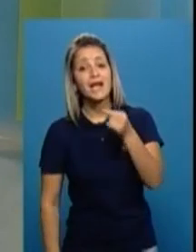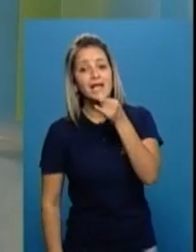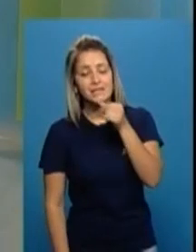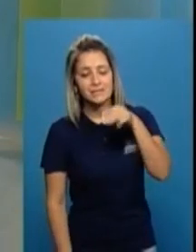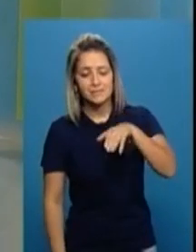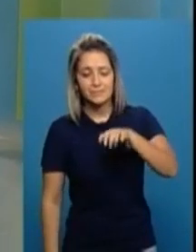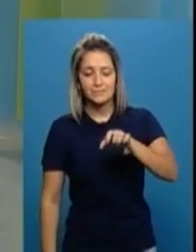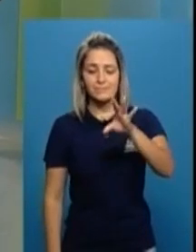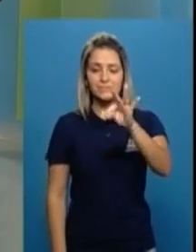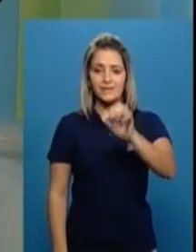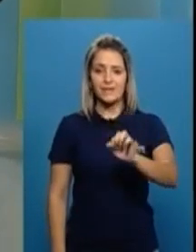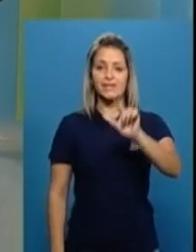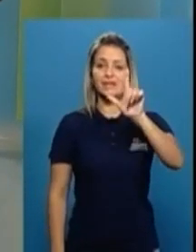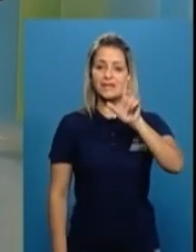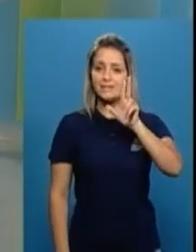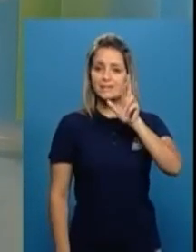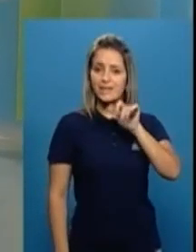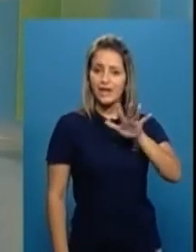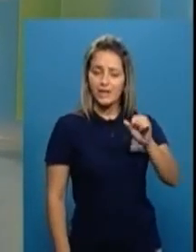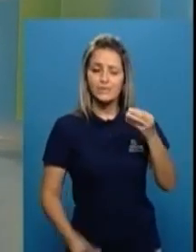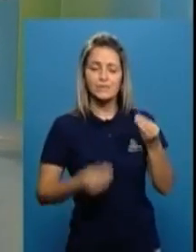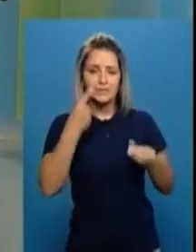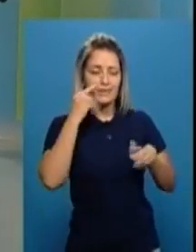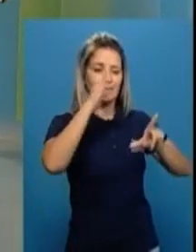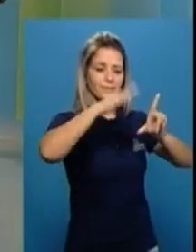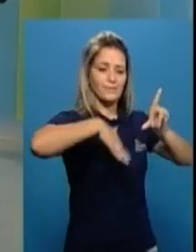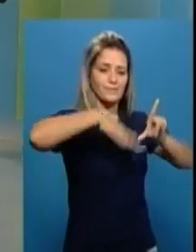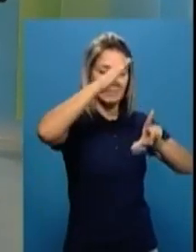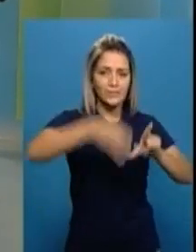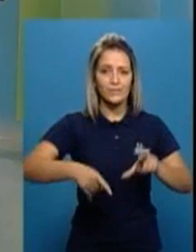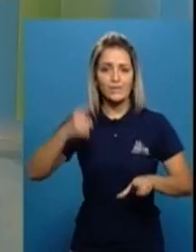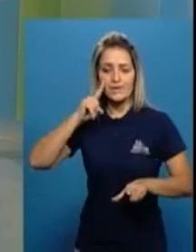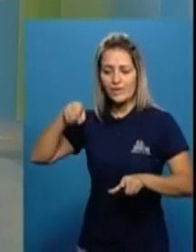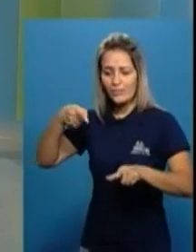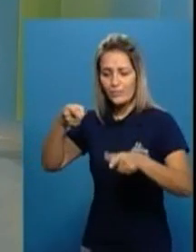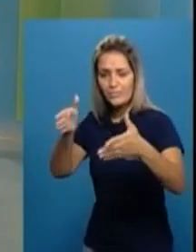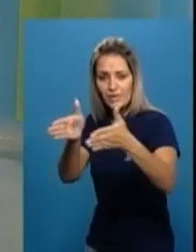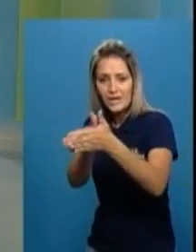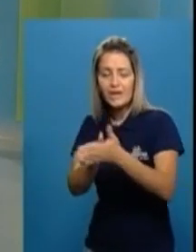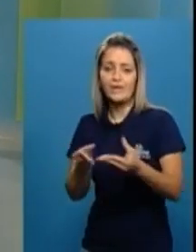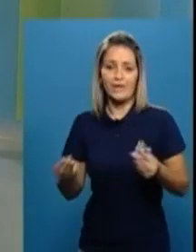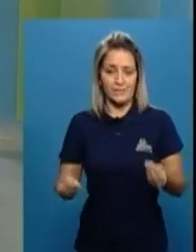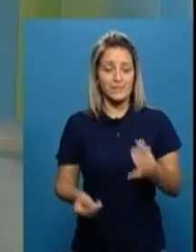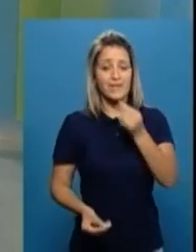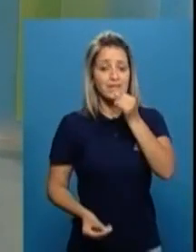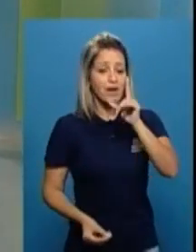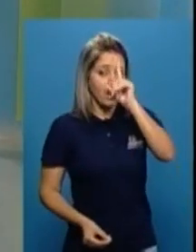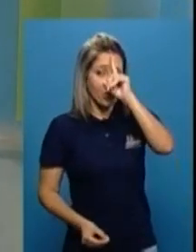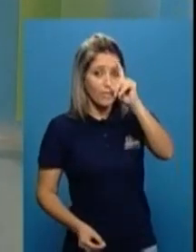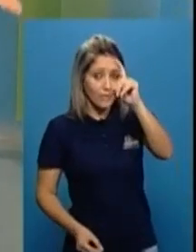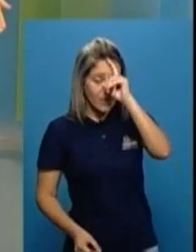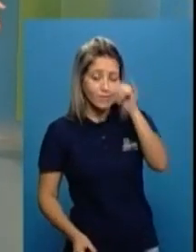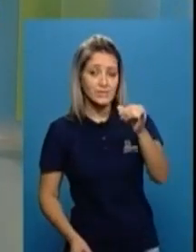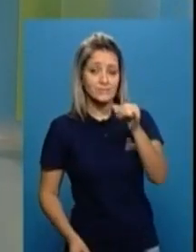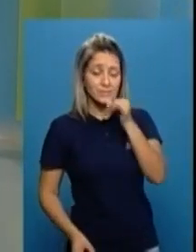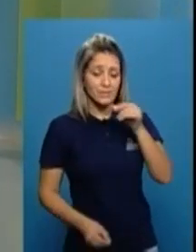existem os setores de fundição, de usinagem, de pintura, de soltagem. Em um hospital, nós temos lá um